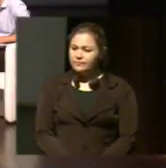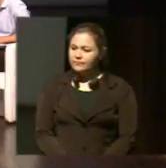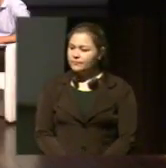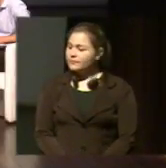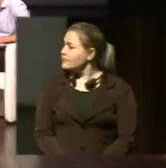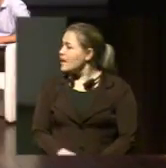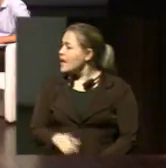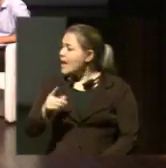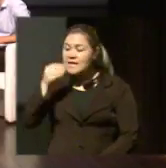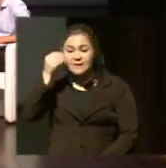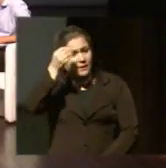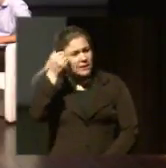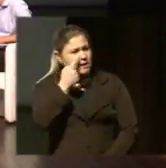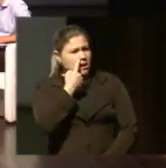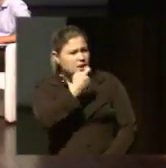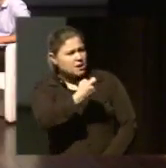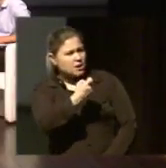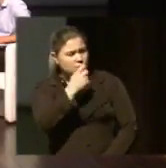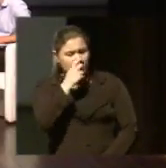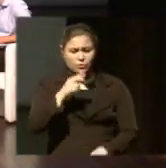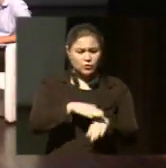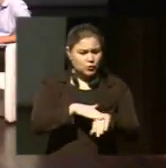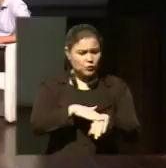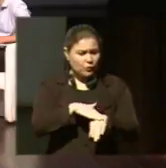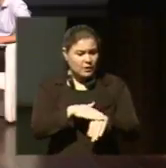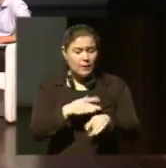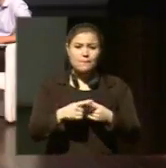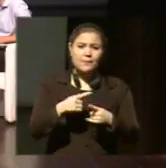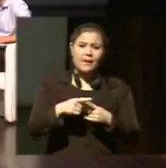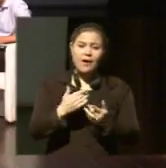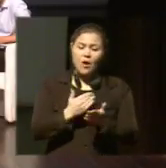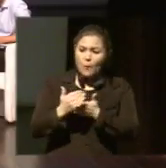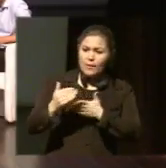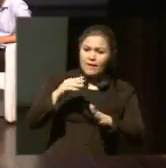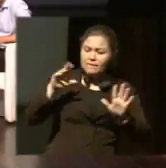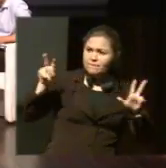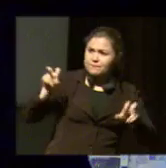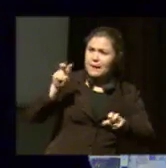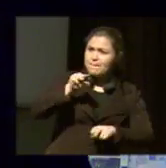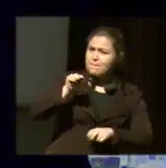uma experiência interessante de conversar, porque nós iniciamos falando da mídia, né?